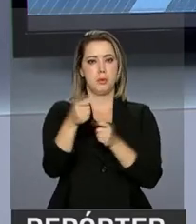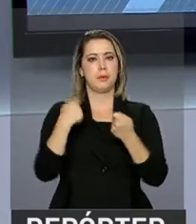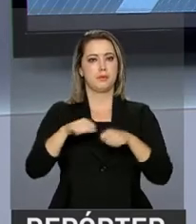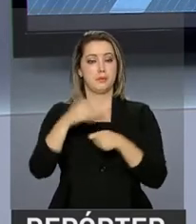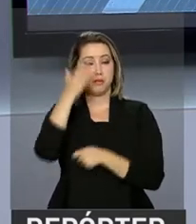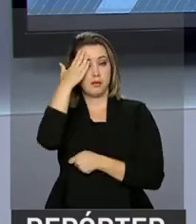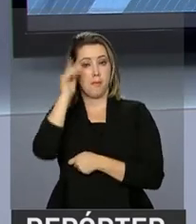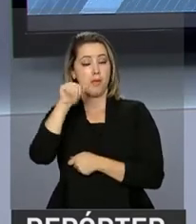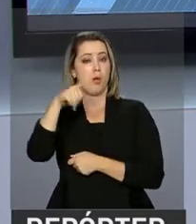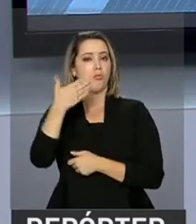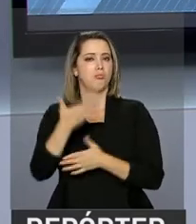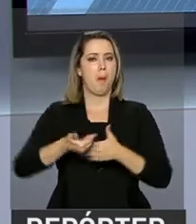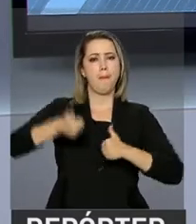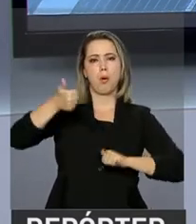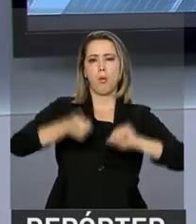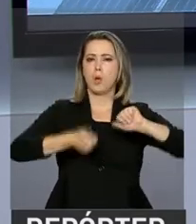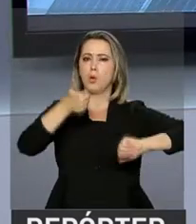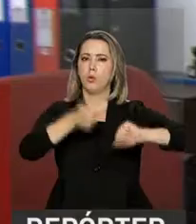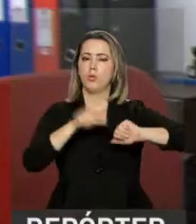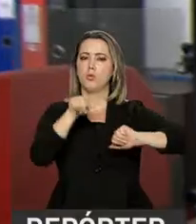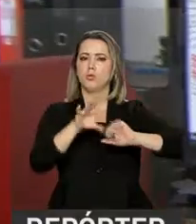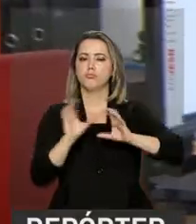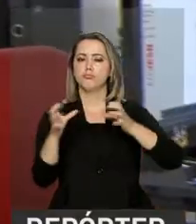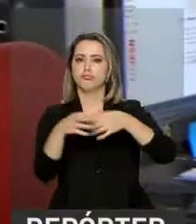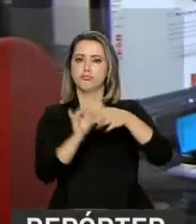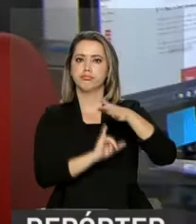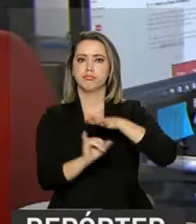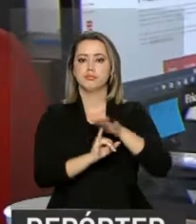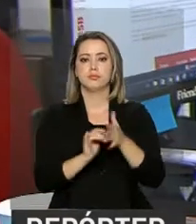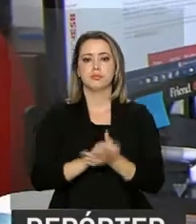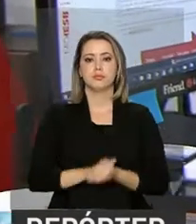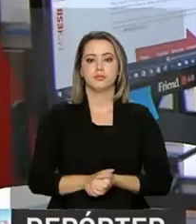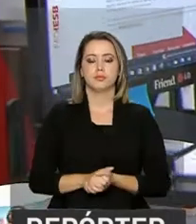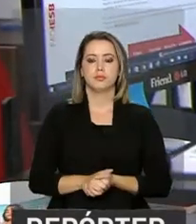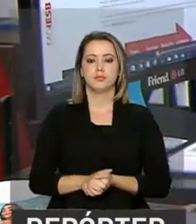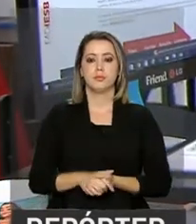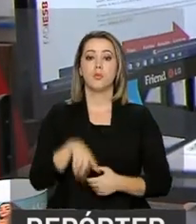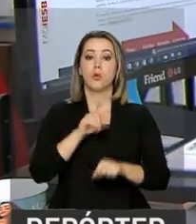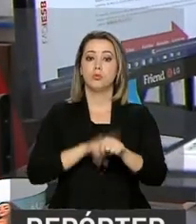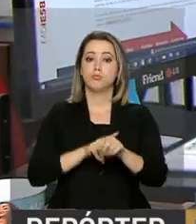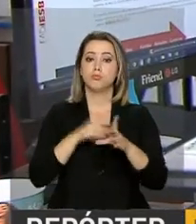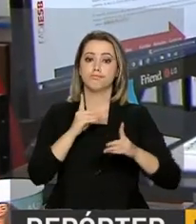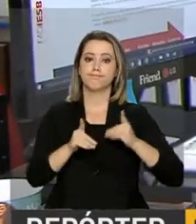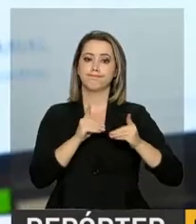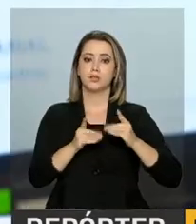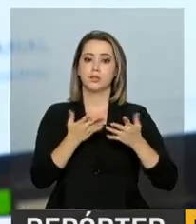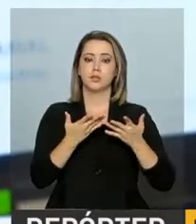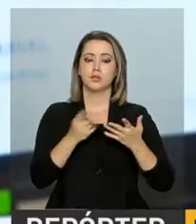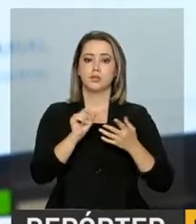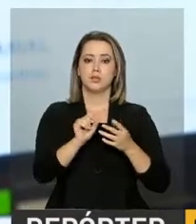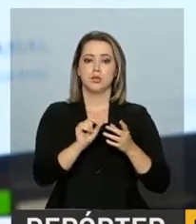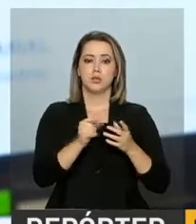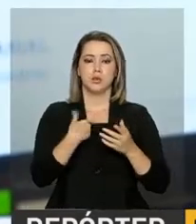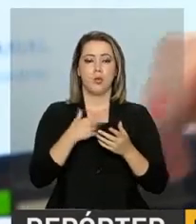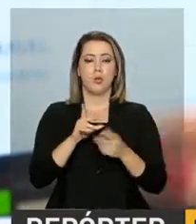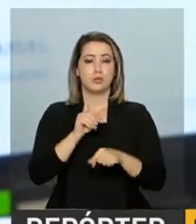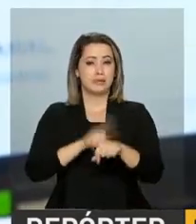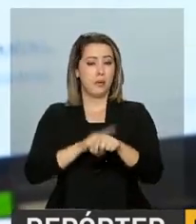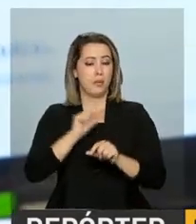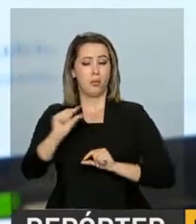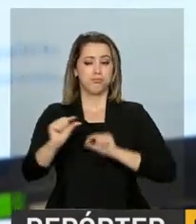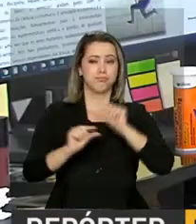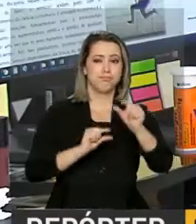das instituições com o tempo disputado entre o trabalho a maternidade às obrigações